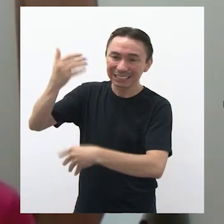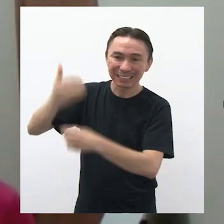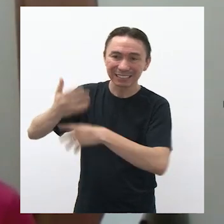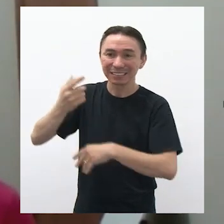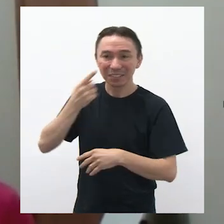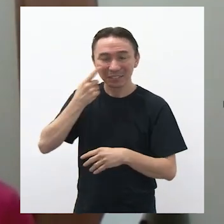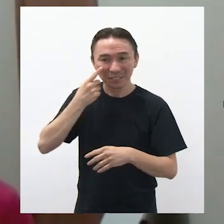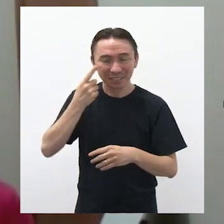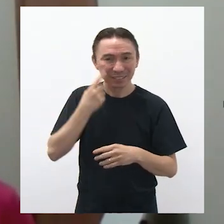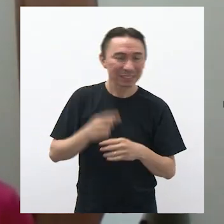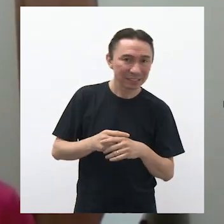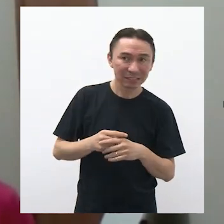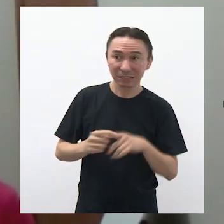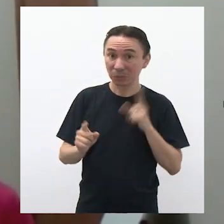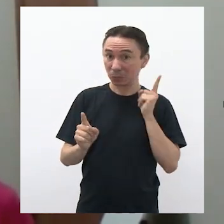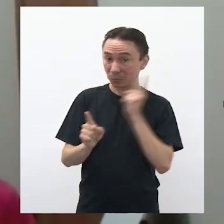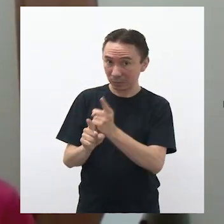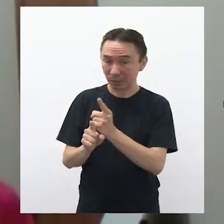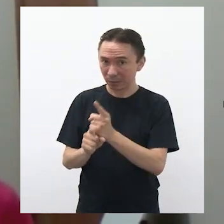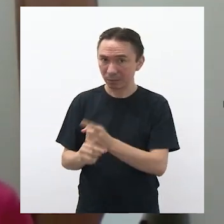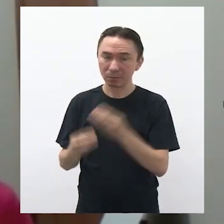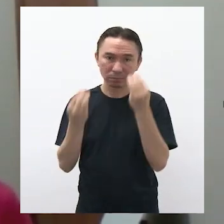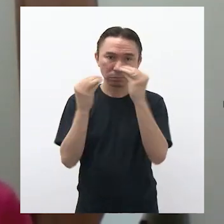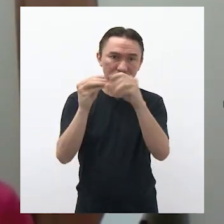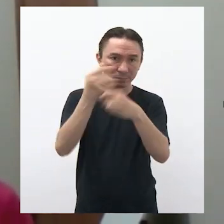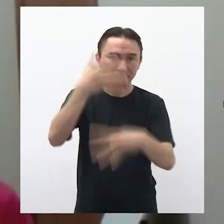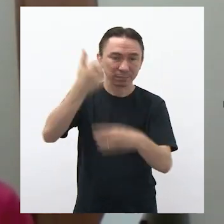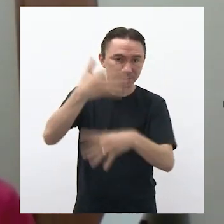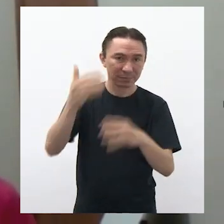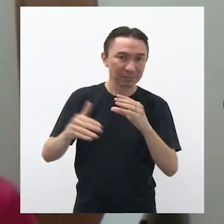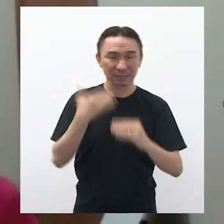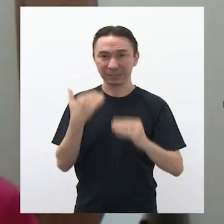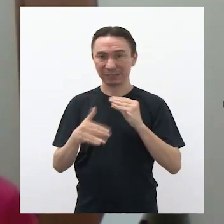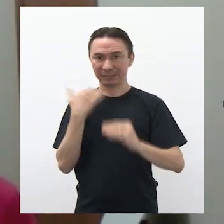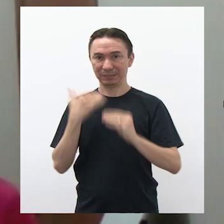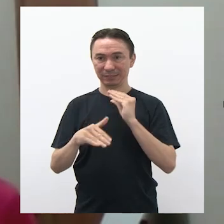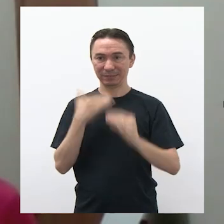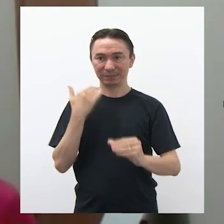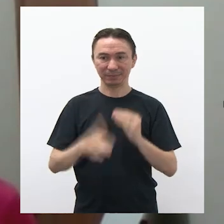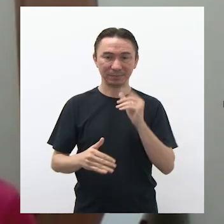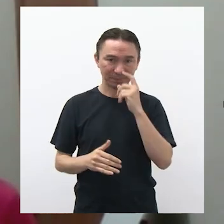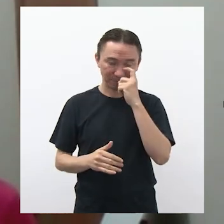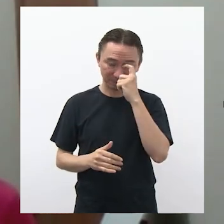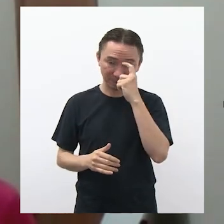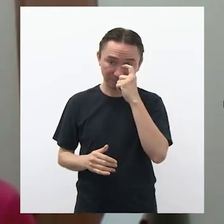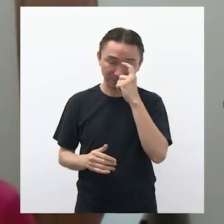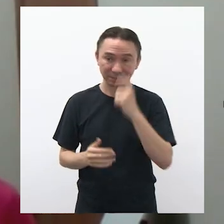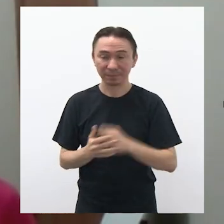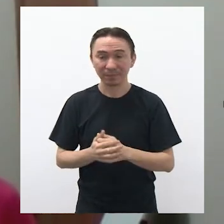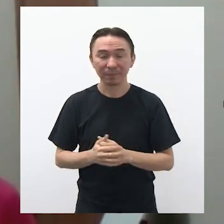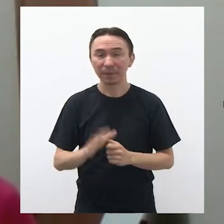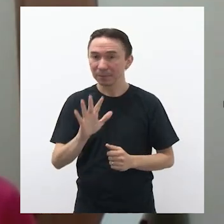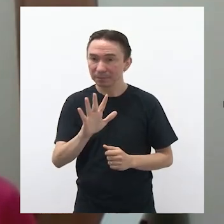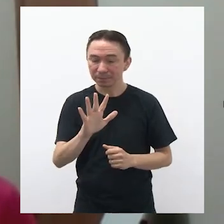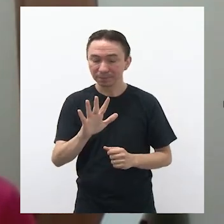localizar aqui e coloco no chat, tá, professores? Como que faz para acessar. Deixa eu ver aqui, deixa eu voltar